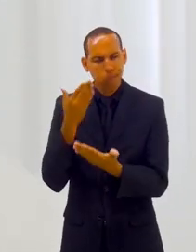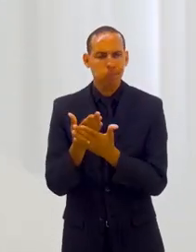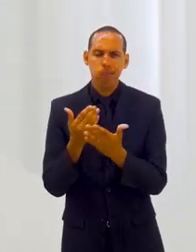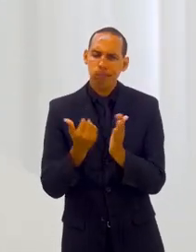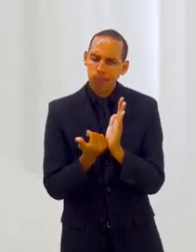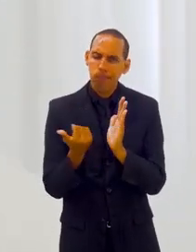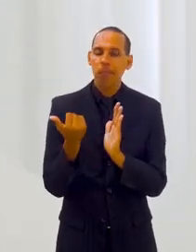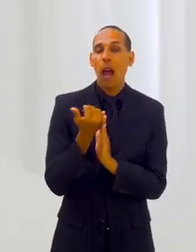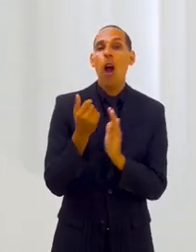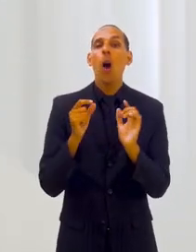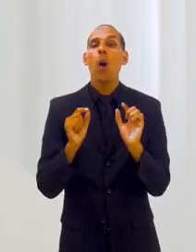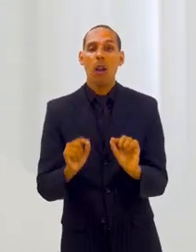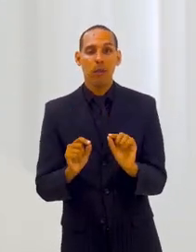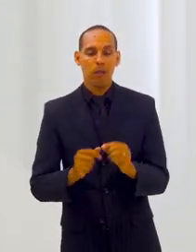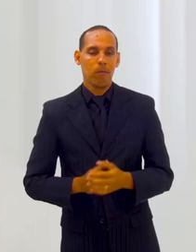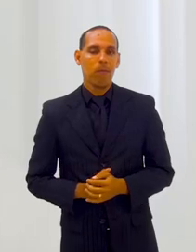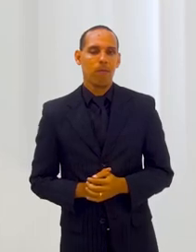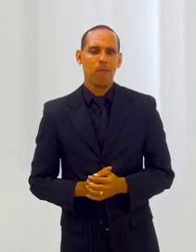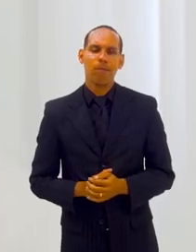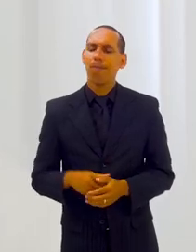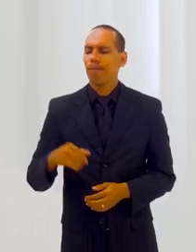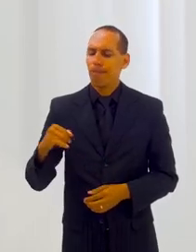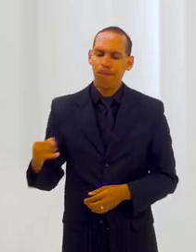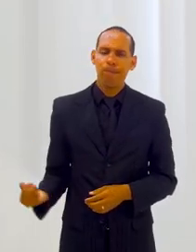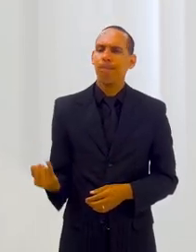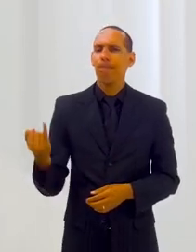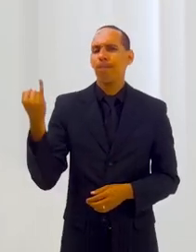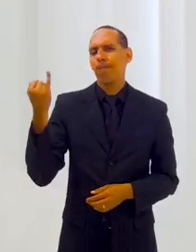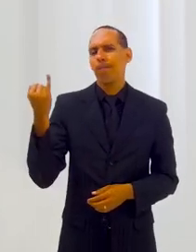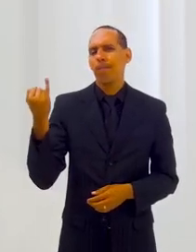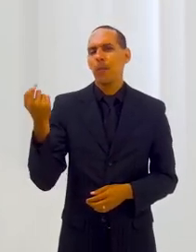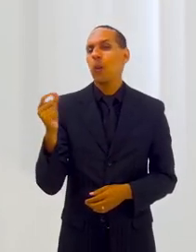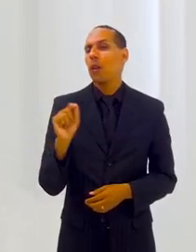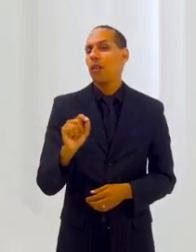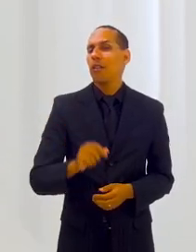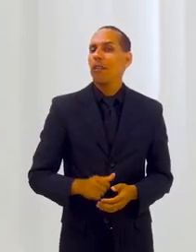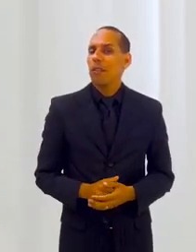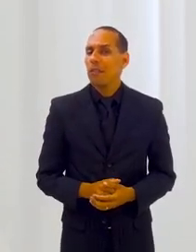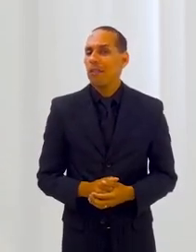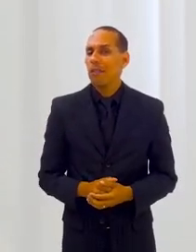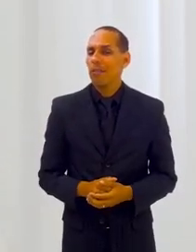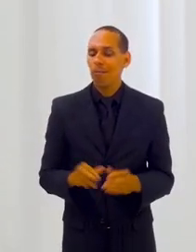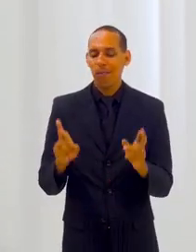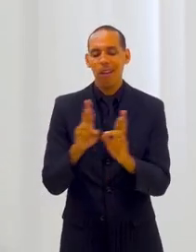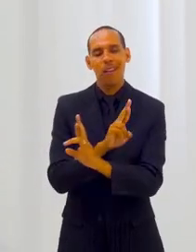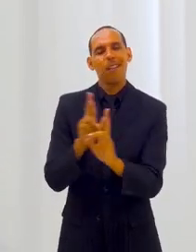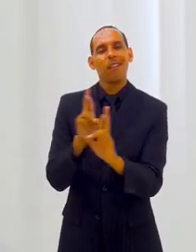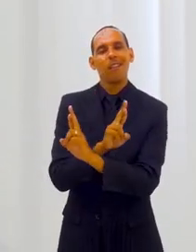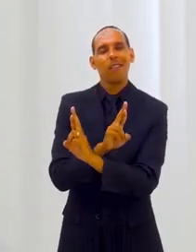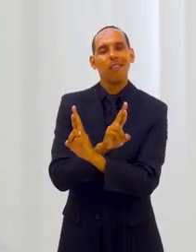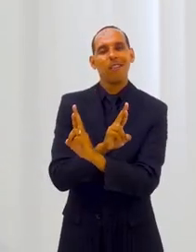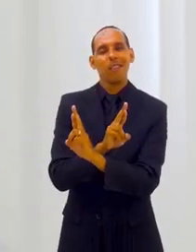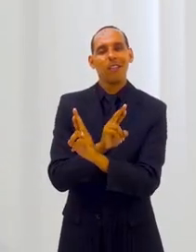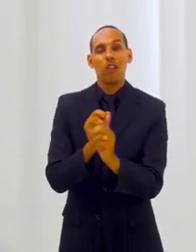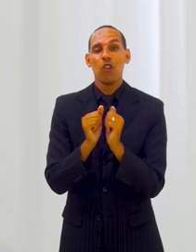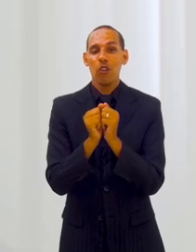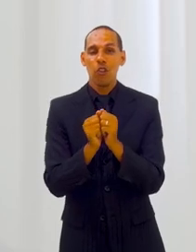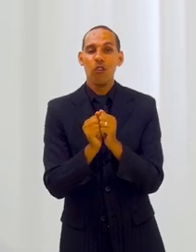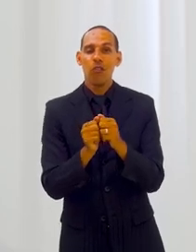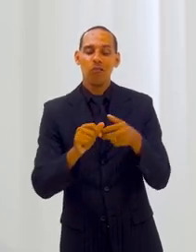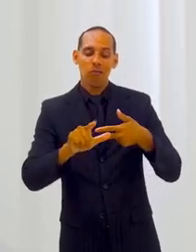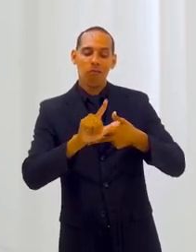convicção de que é fundamental esse relacionamento com o